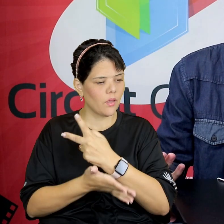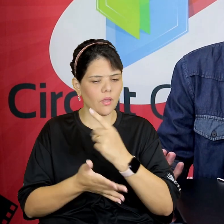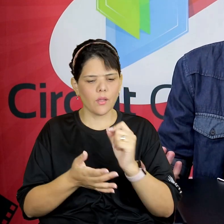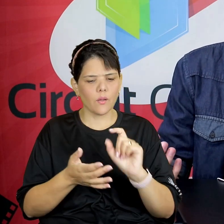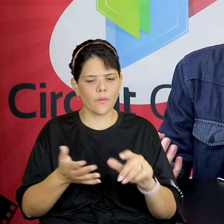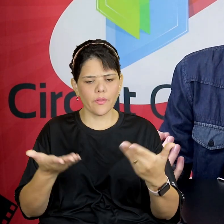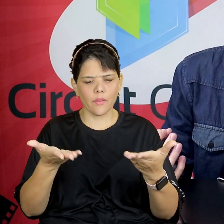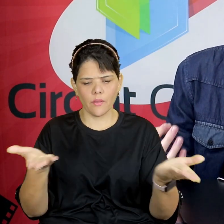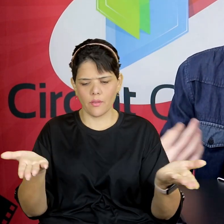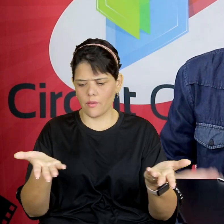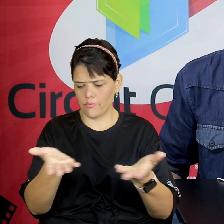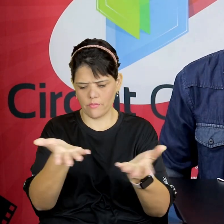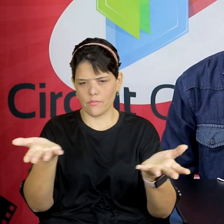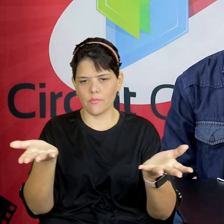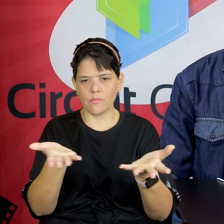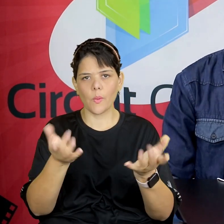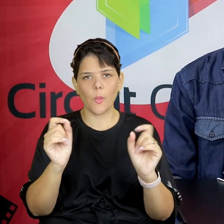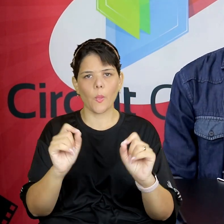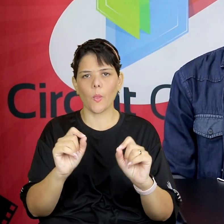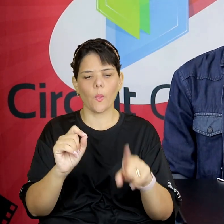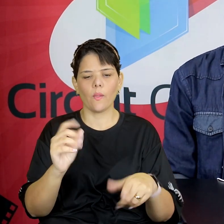Beleza?